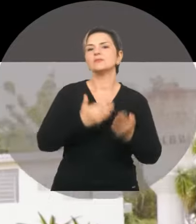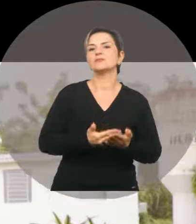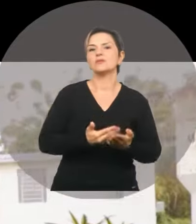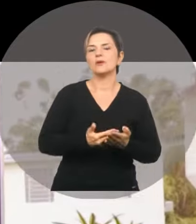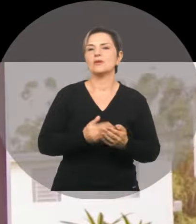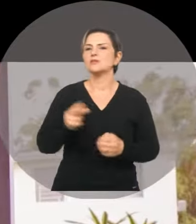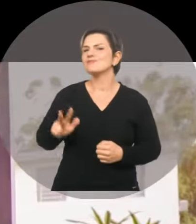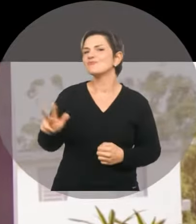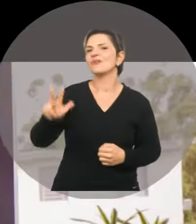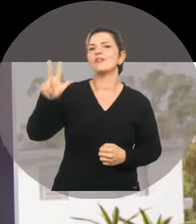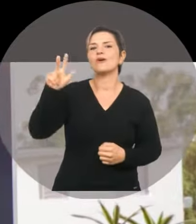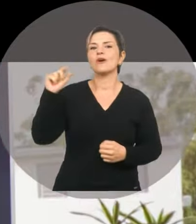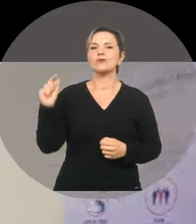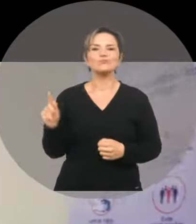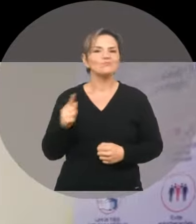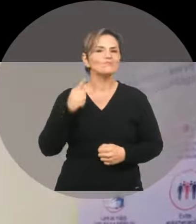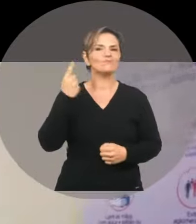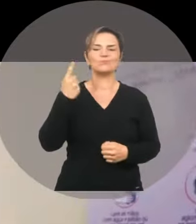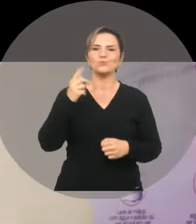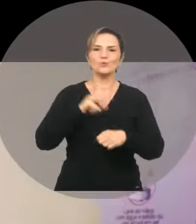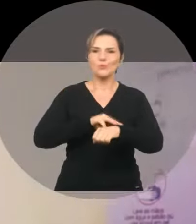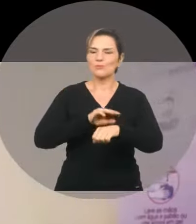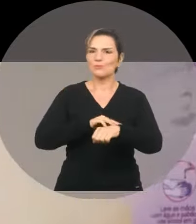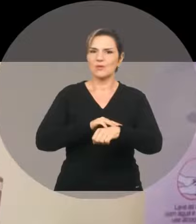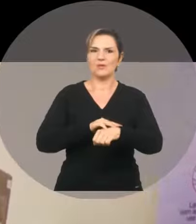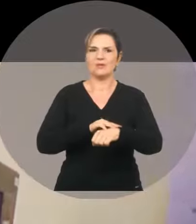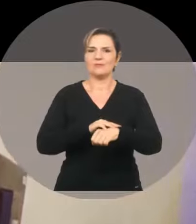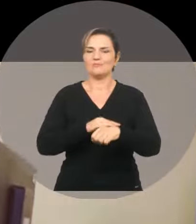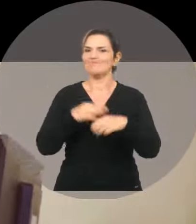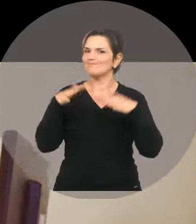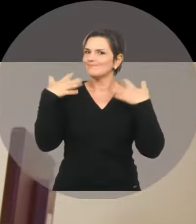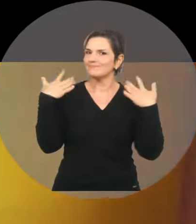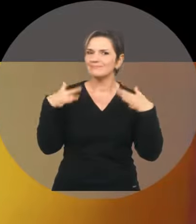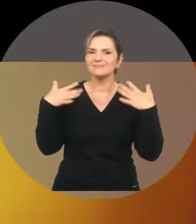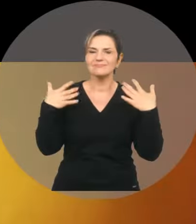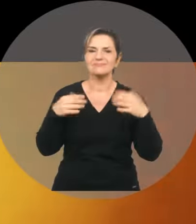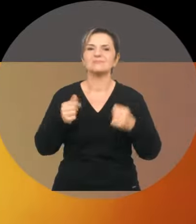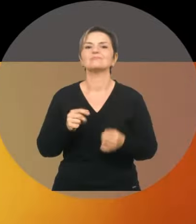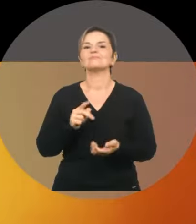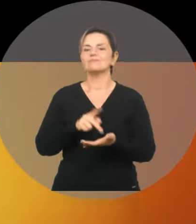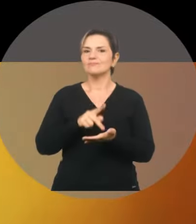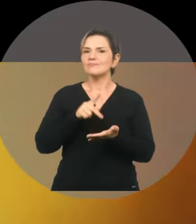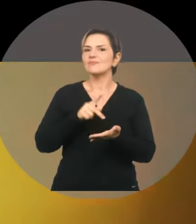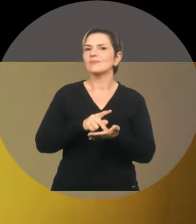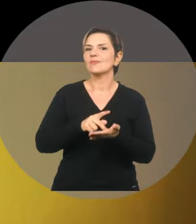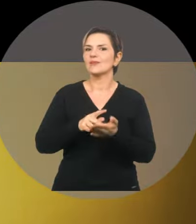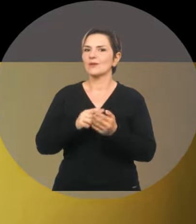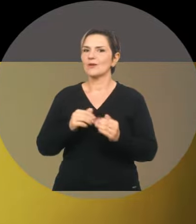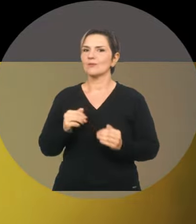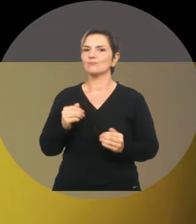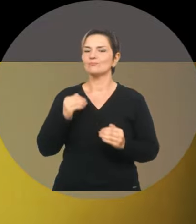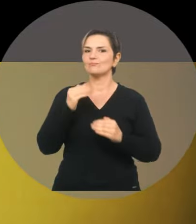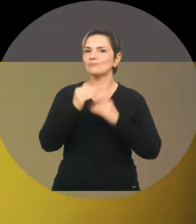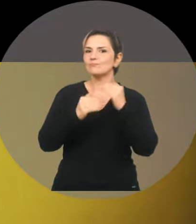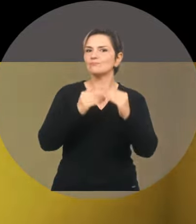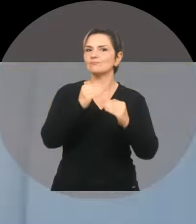funcionário transmite aos alunos acolhimento, aprendizado e uma sabedoria que vai além do ambiente